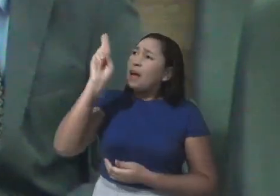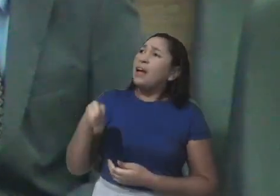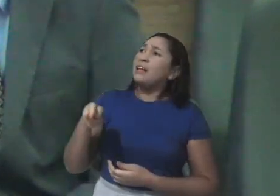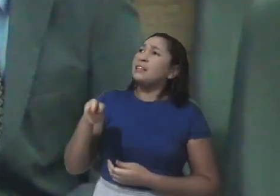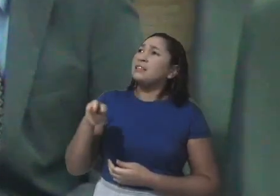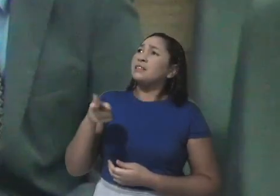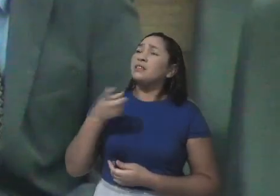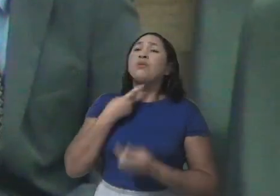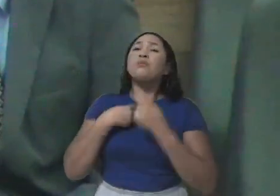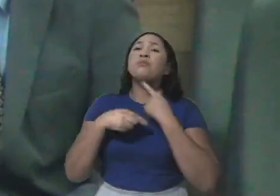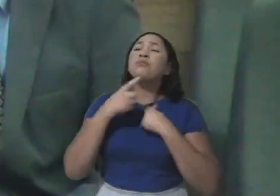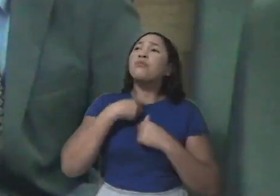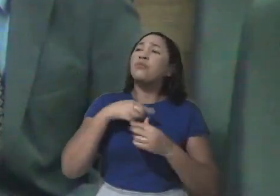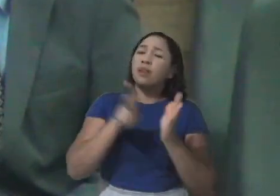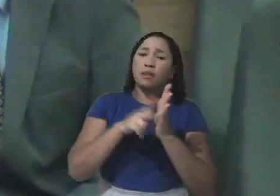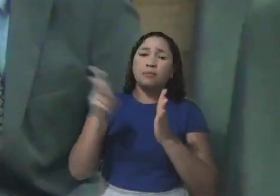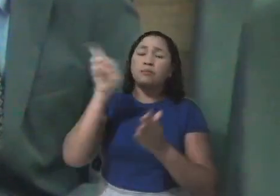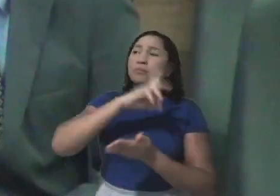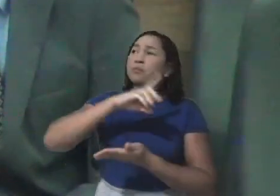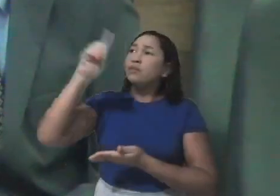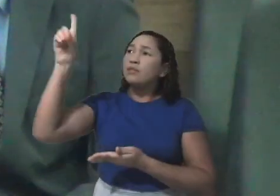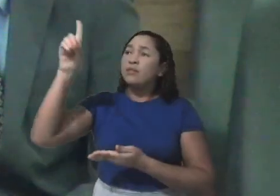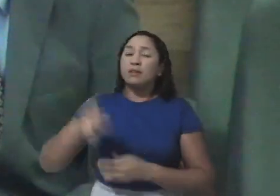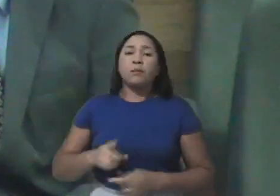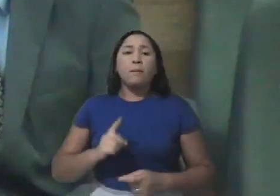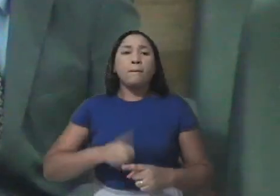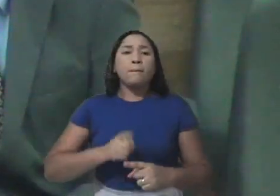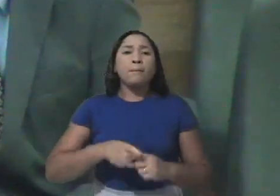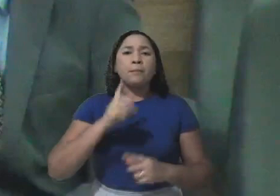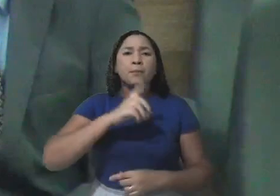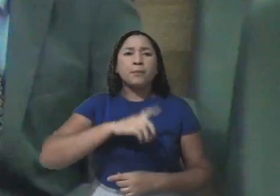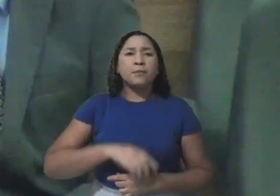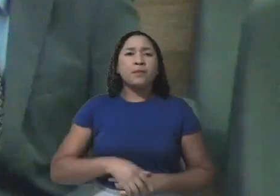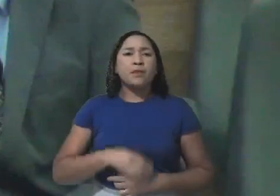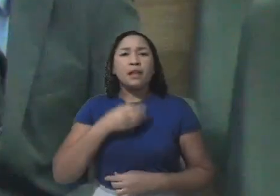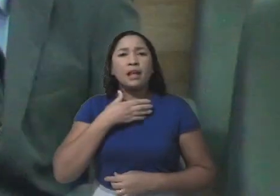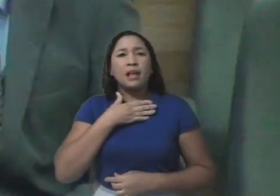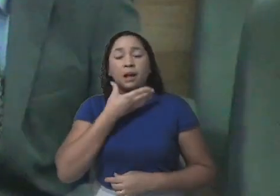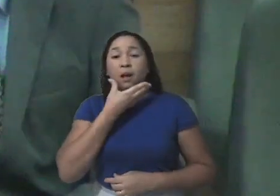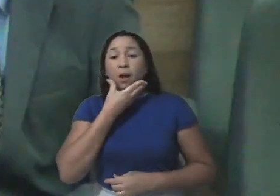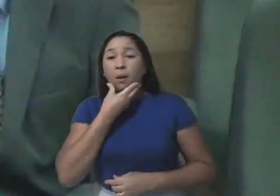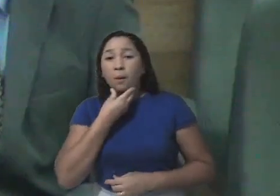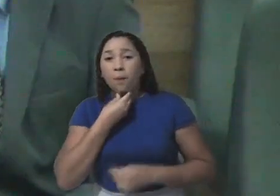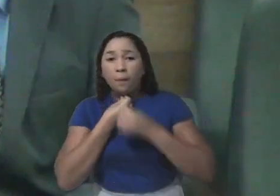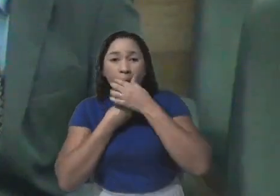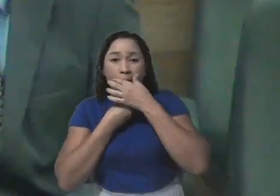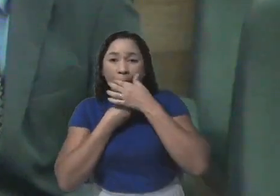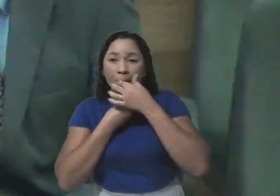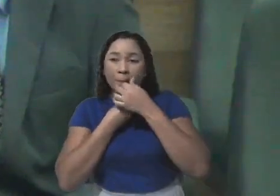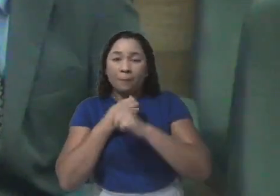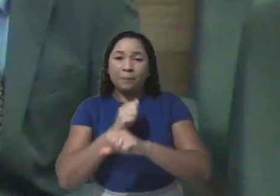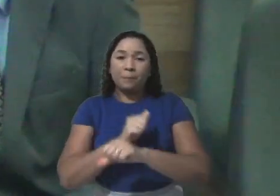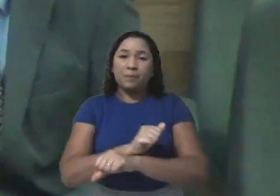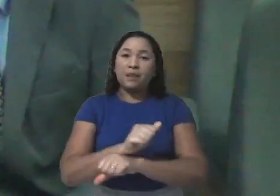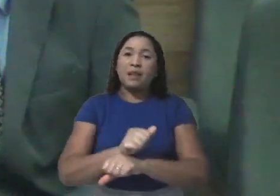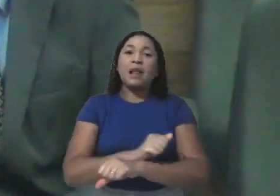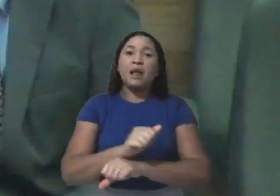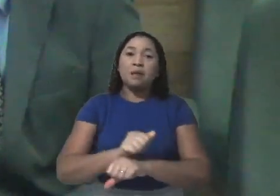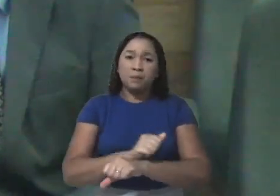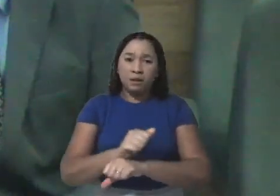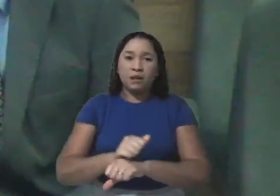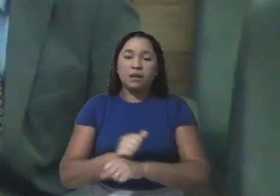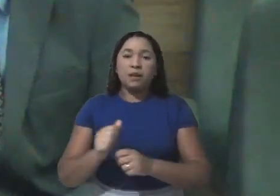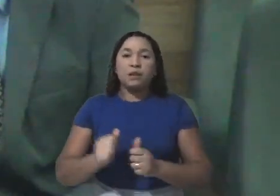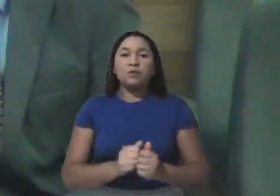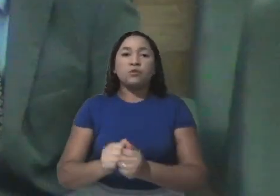tirou Abraão de sua terra, de sua parentela, e levou para uma terra distante? Por que